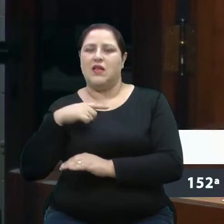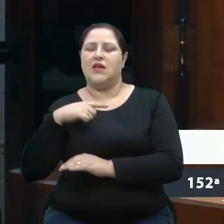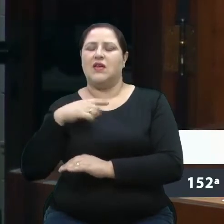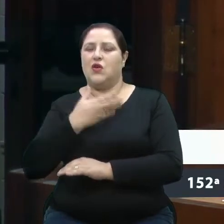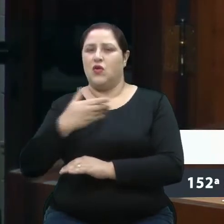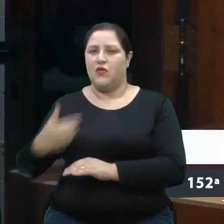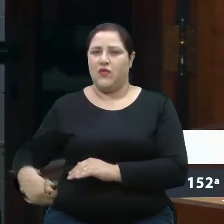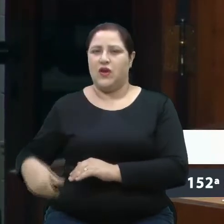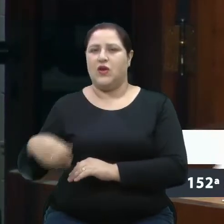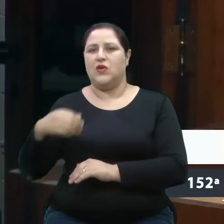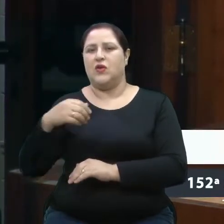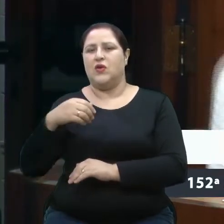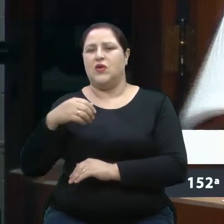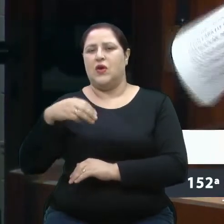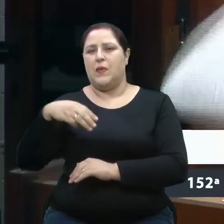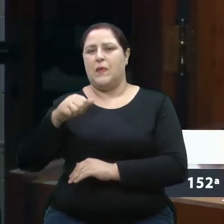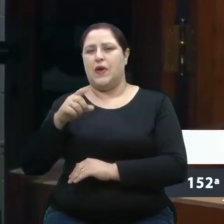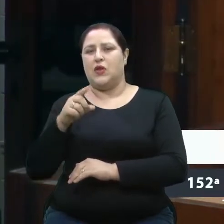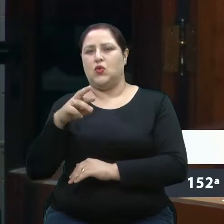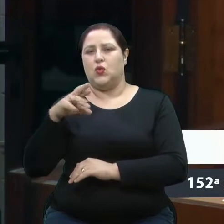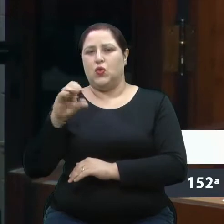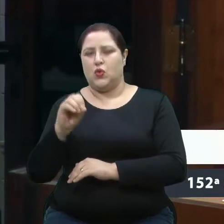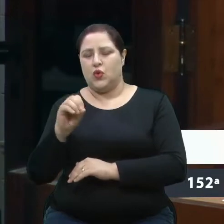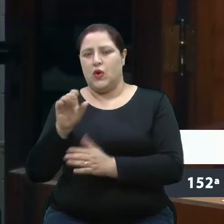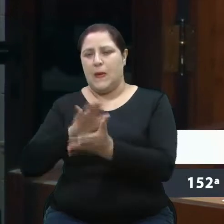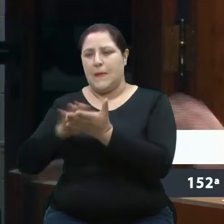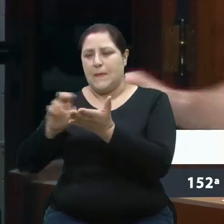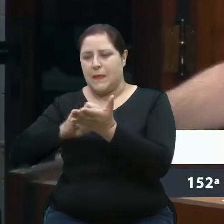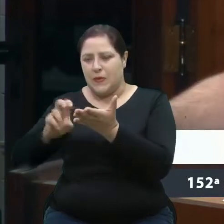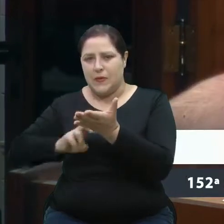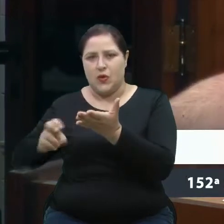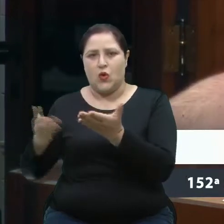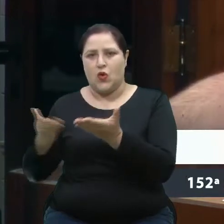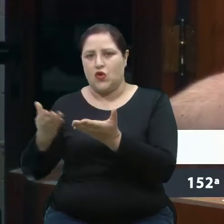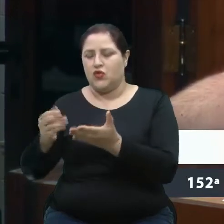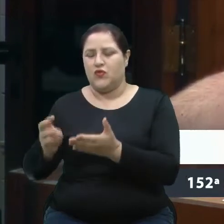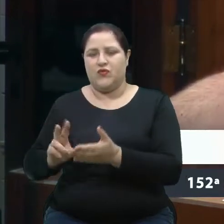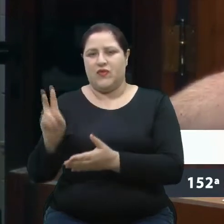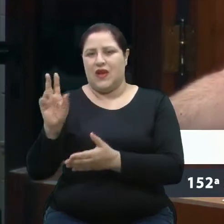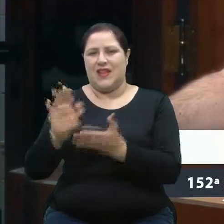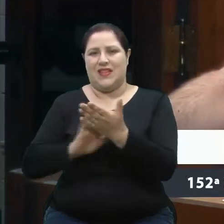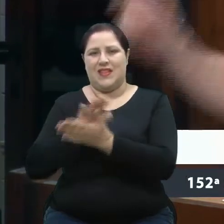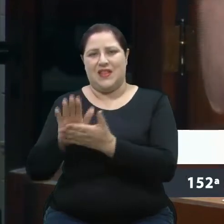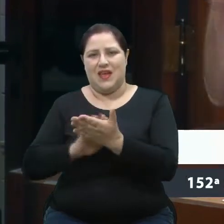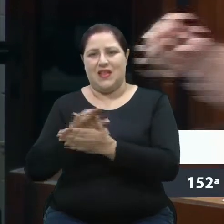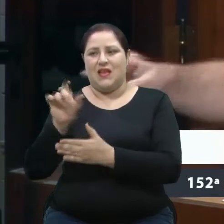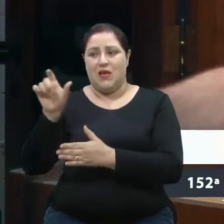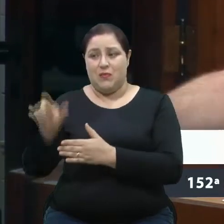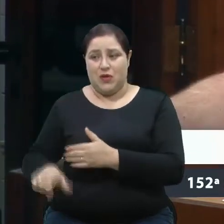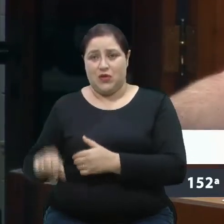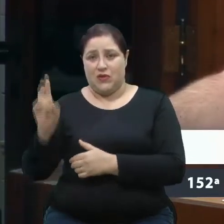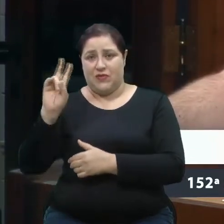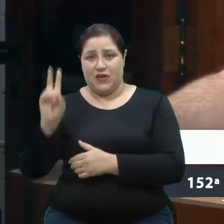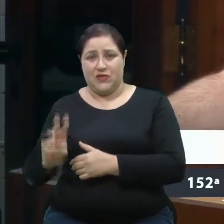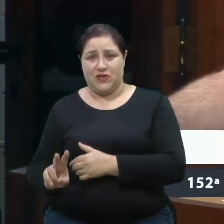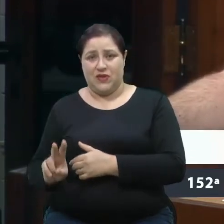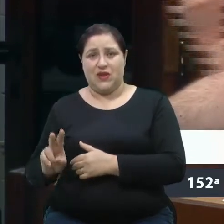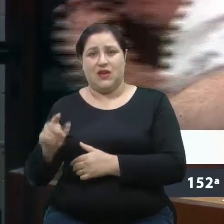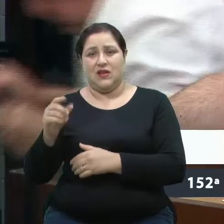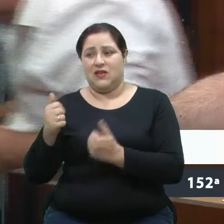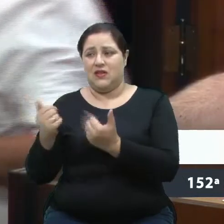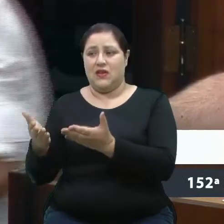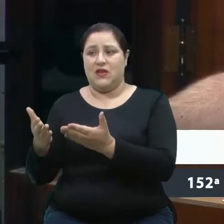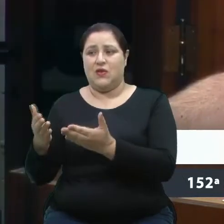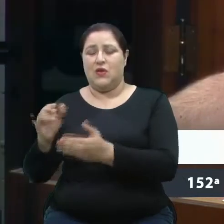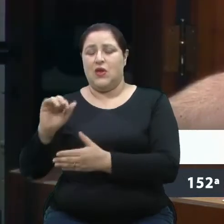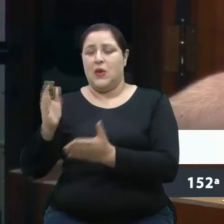e que hoje não vale nada. Tal medida, como pode ser confirmada pelos venezuelanos, só trouxe pobreza e desgraça para